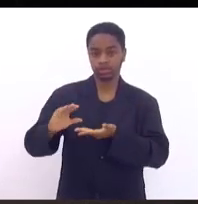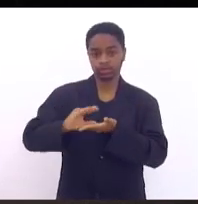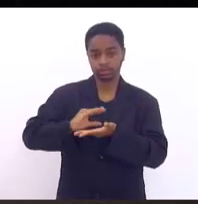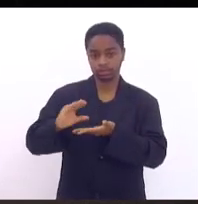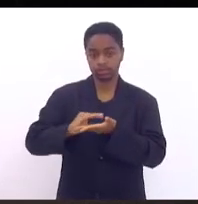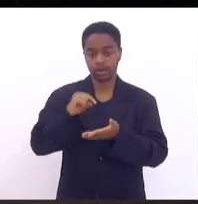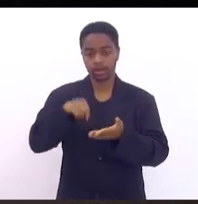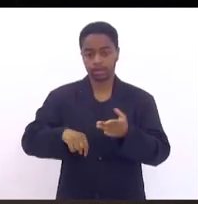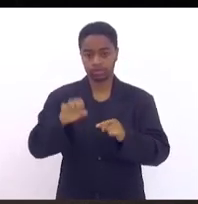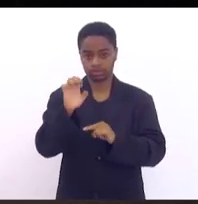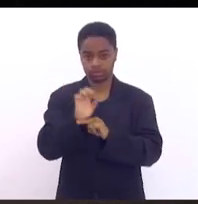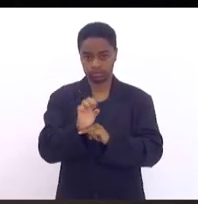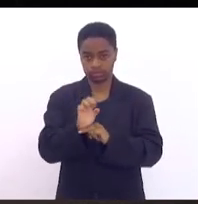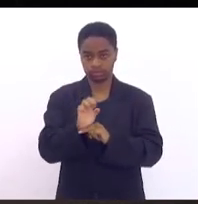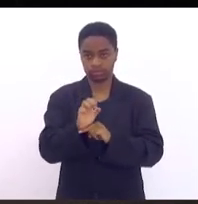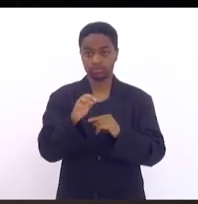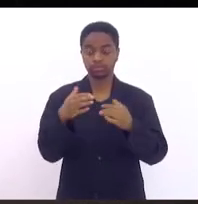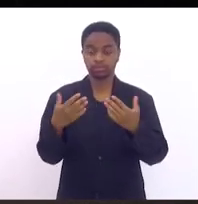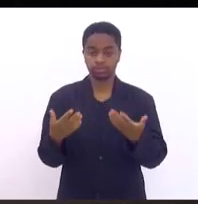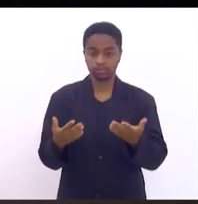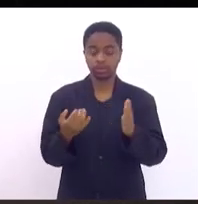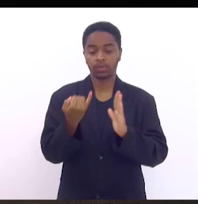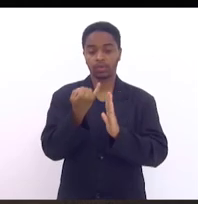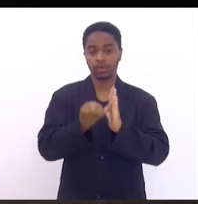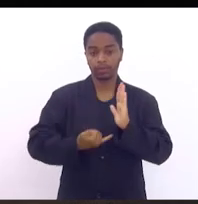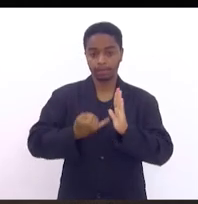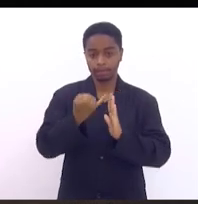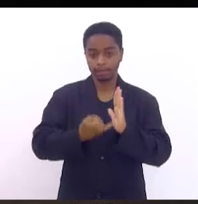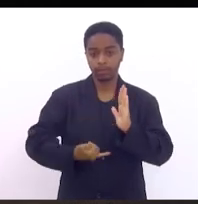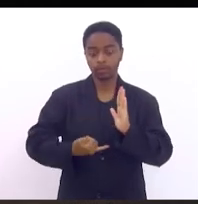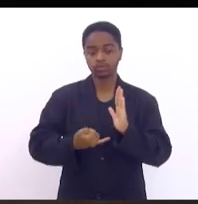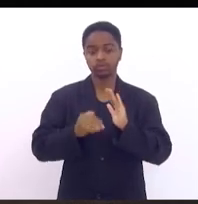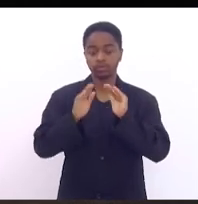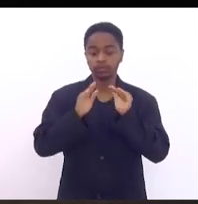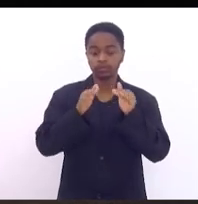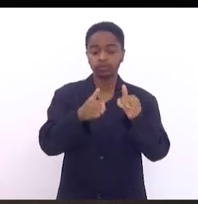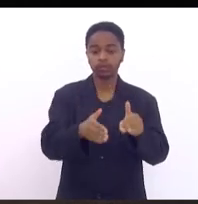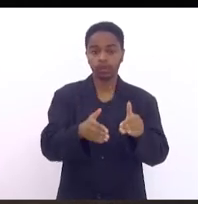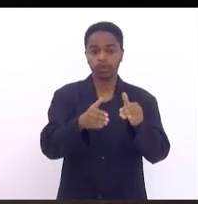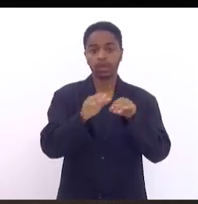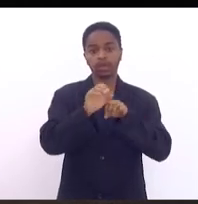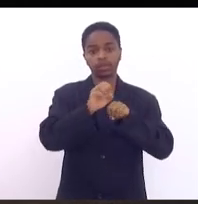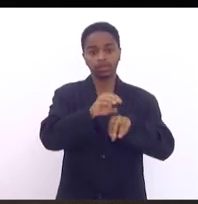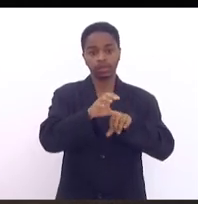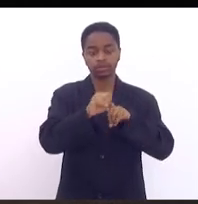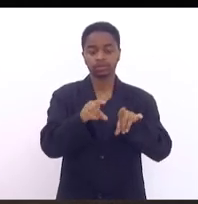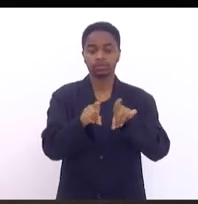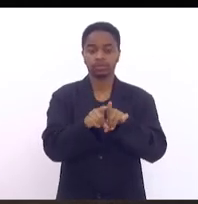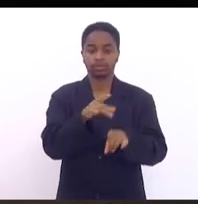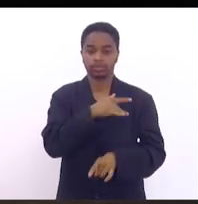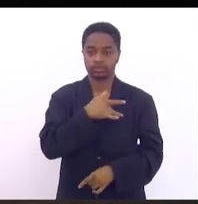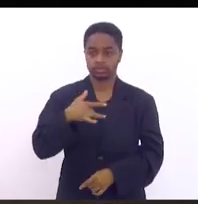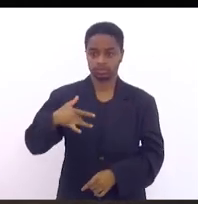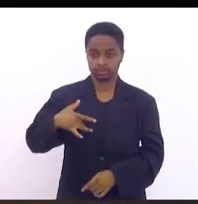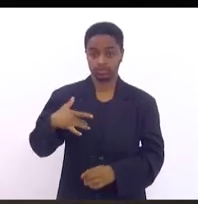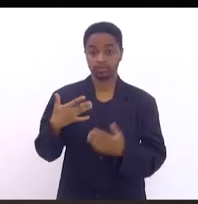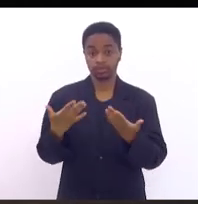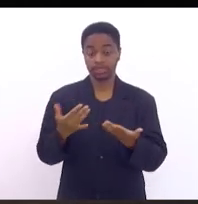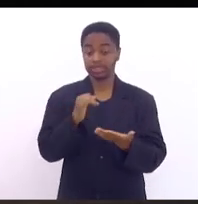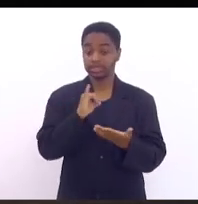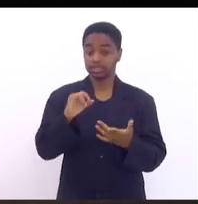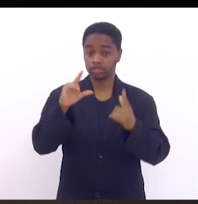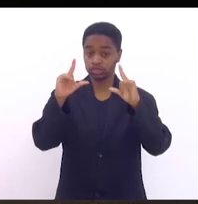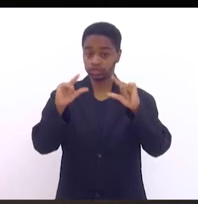estadual. Parte do imposto era destinado para educação e saúde. Então, se diminui